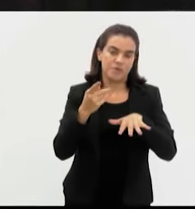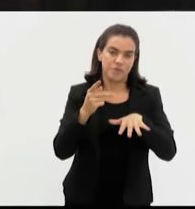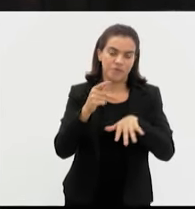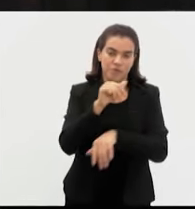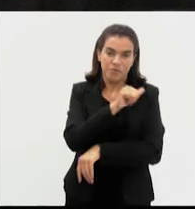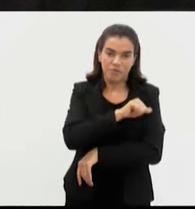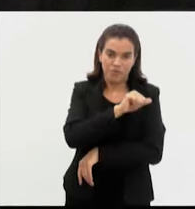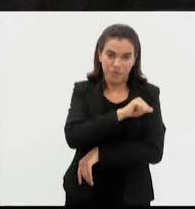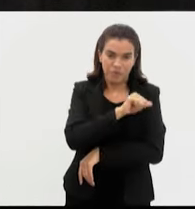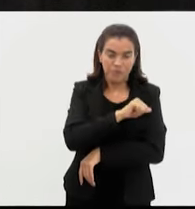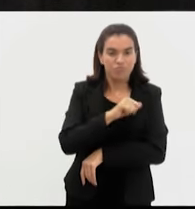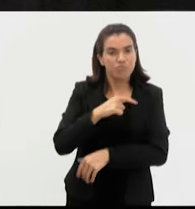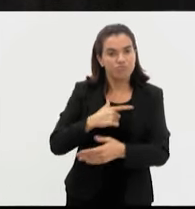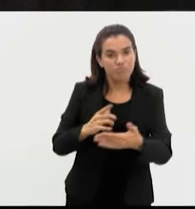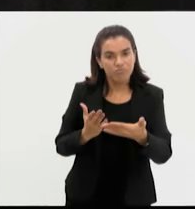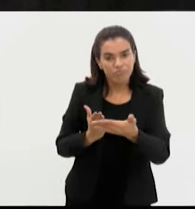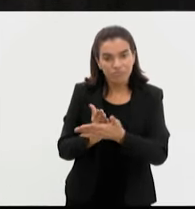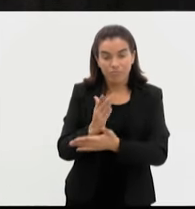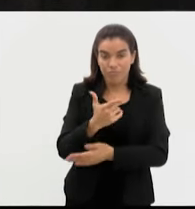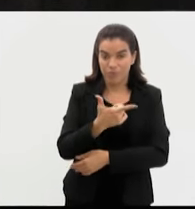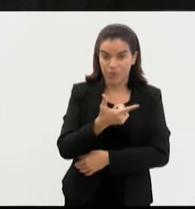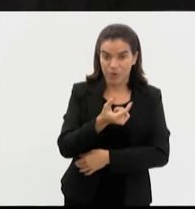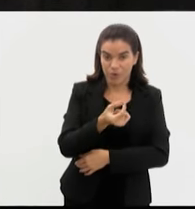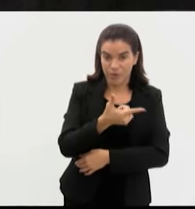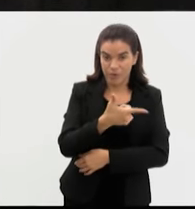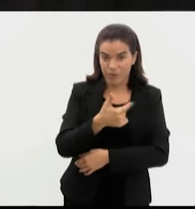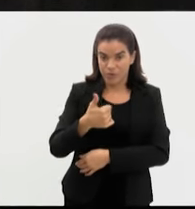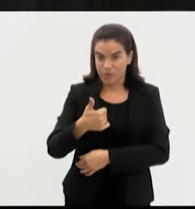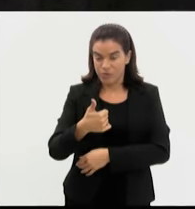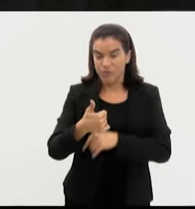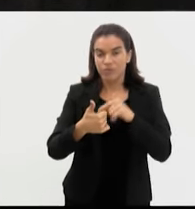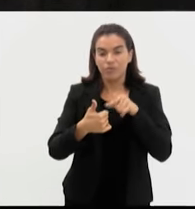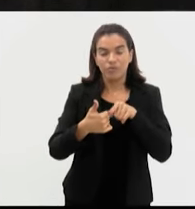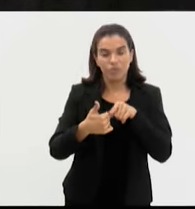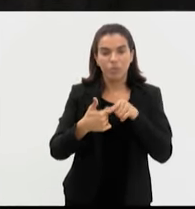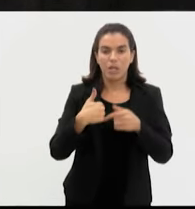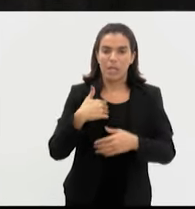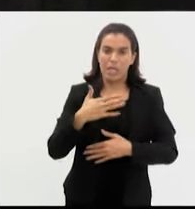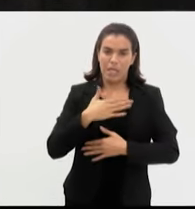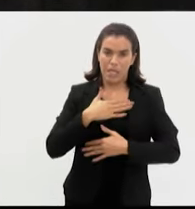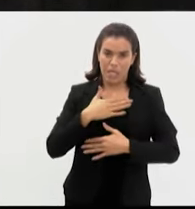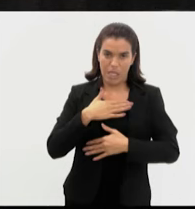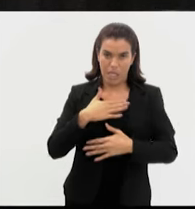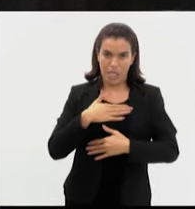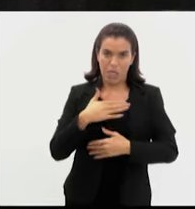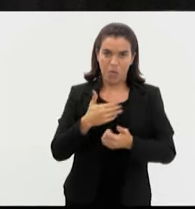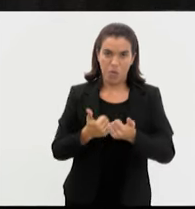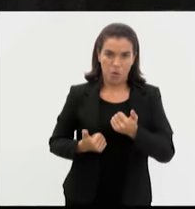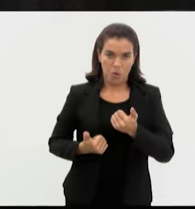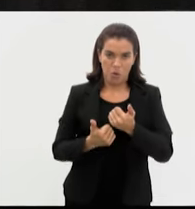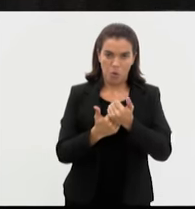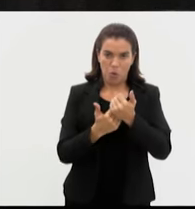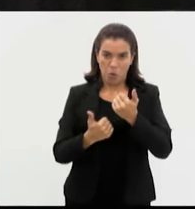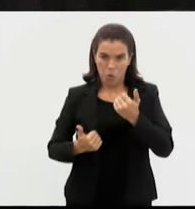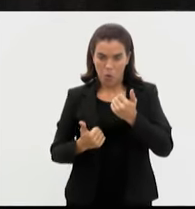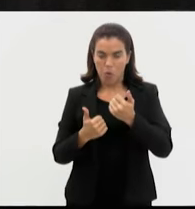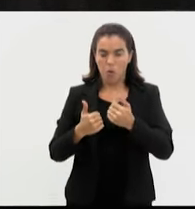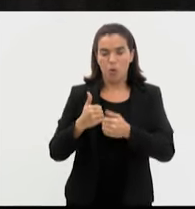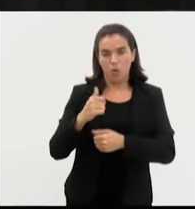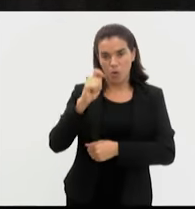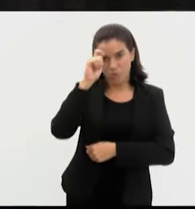Fluminense aprovou em 2021 e eu sou coautor dessa lei